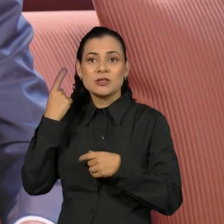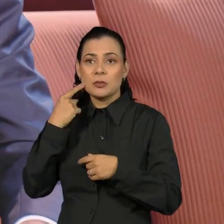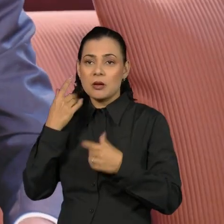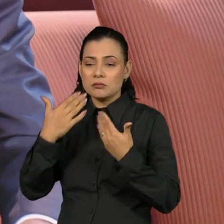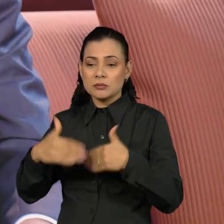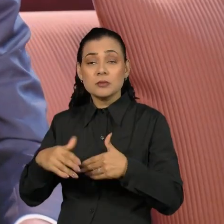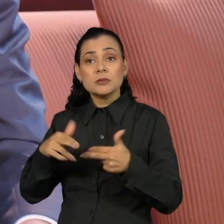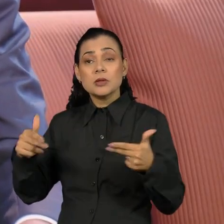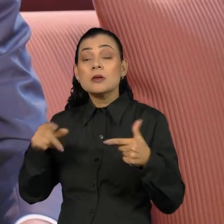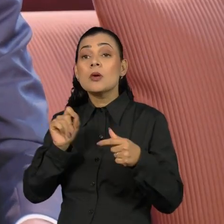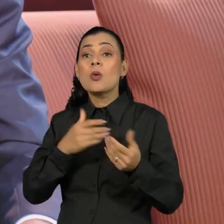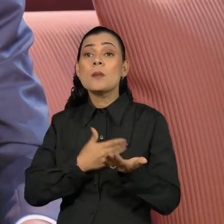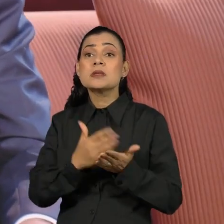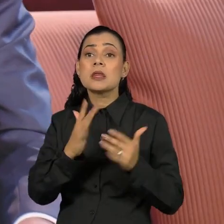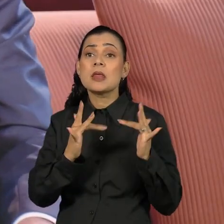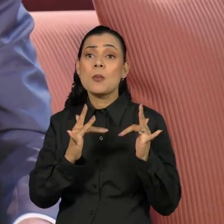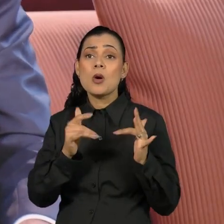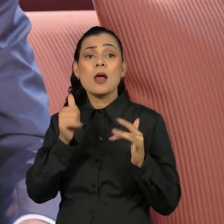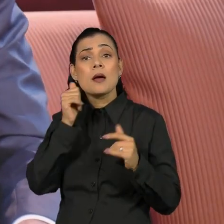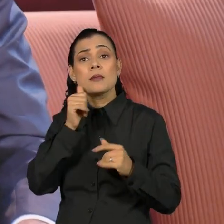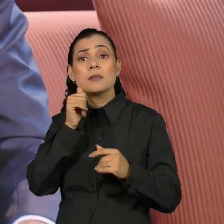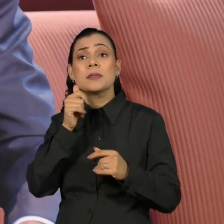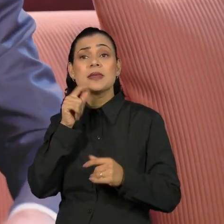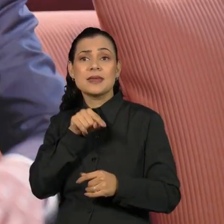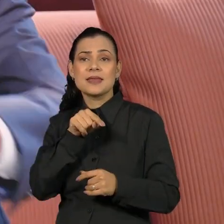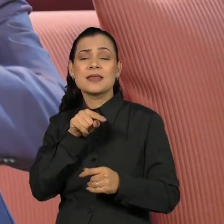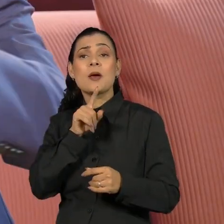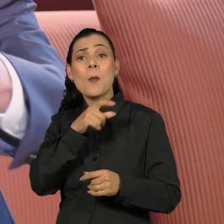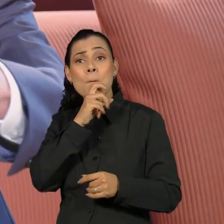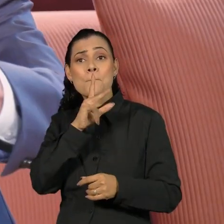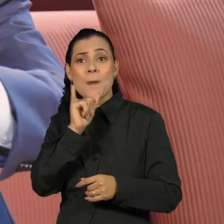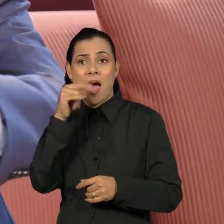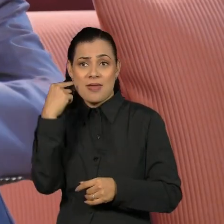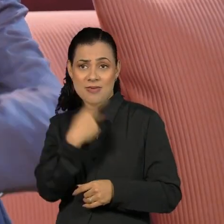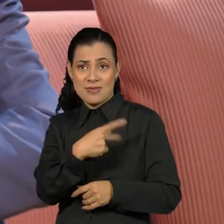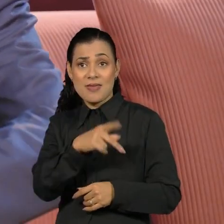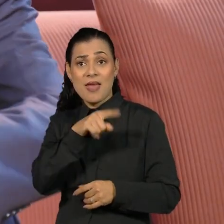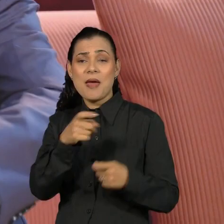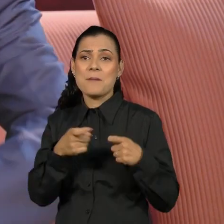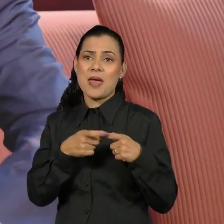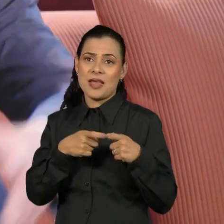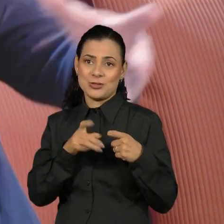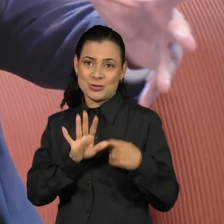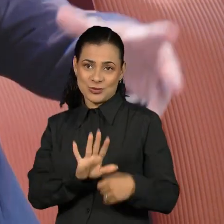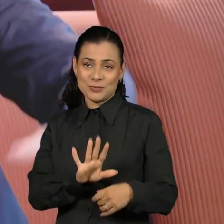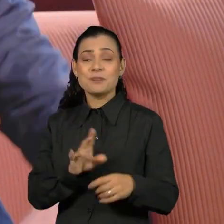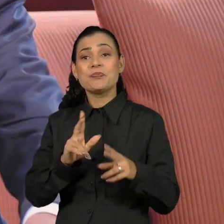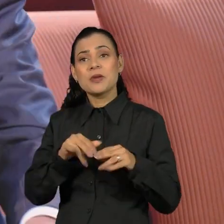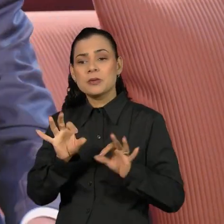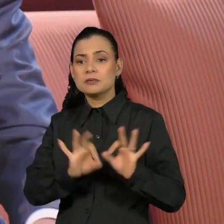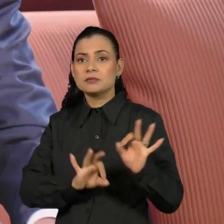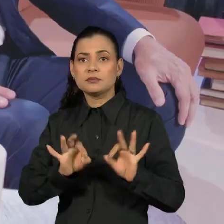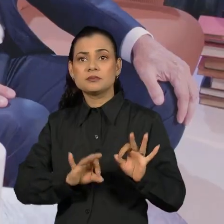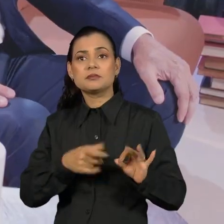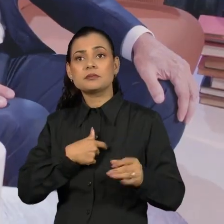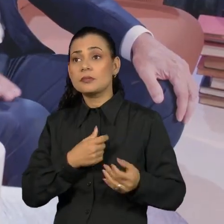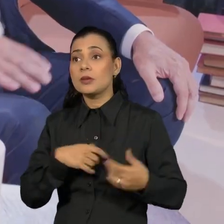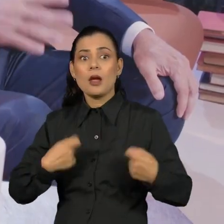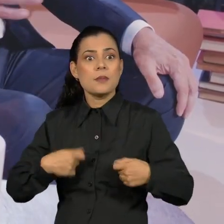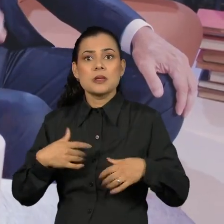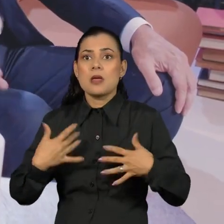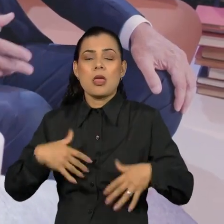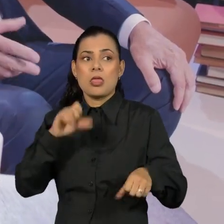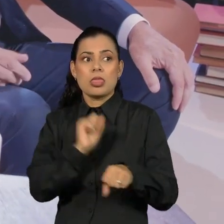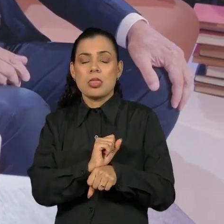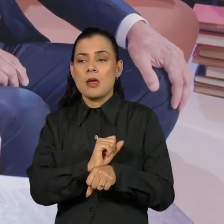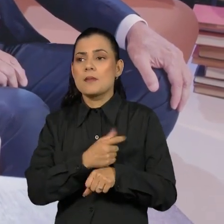era médico. E aí aquele médico antigo, né, que separa o cinema para o doutor sair, para ir salvar uma vida, então, achei